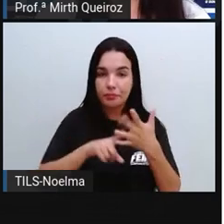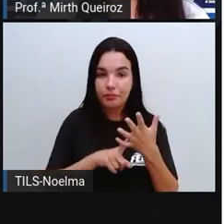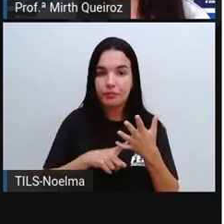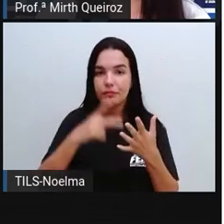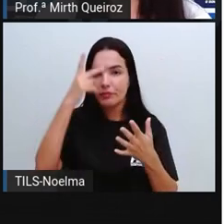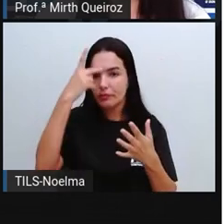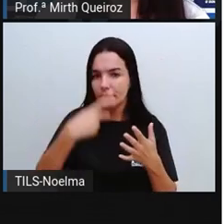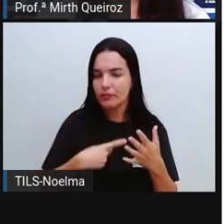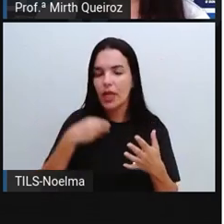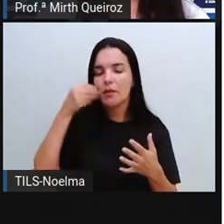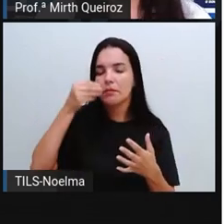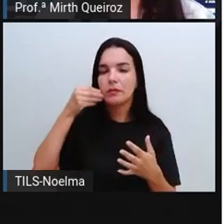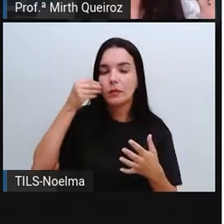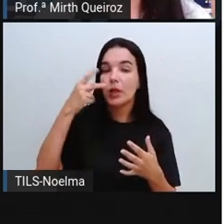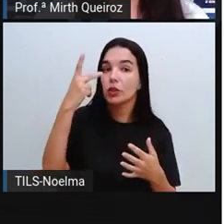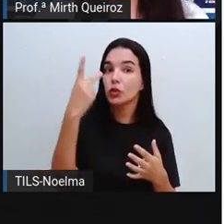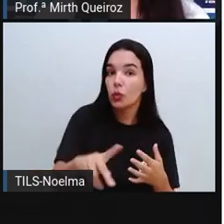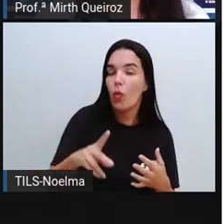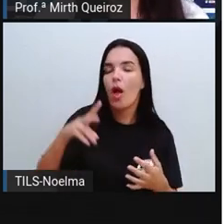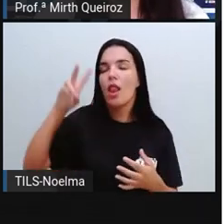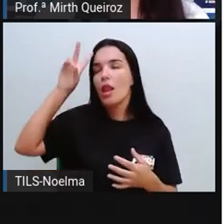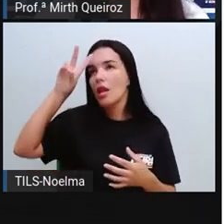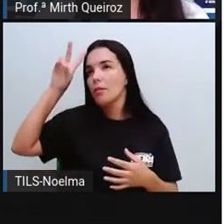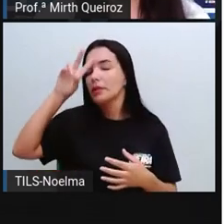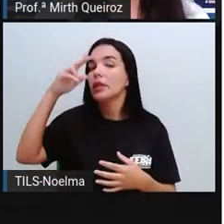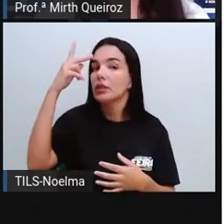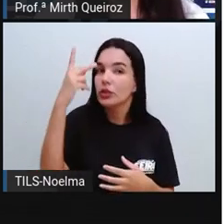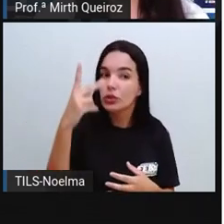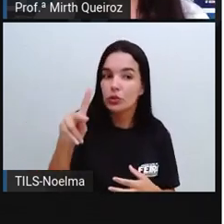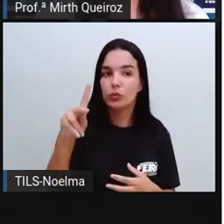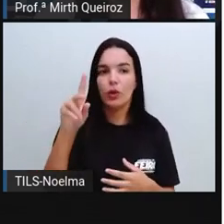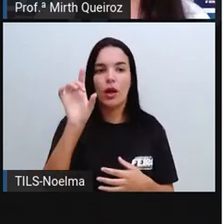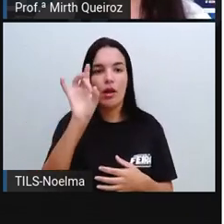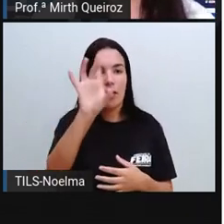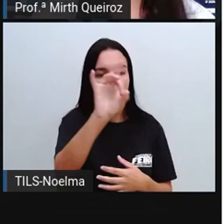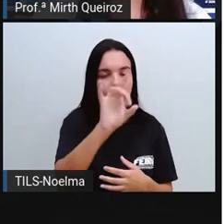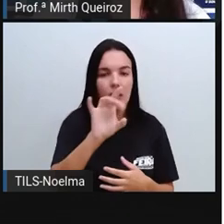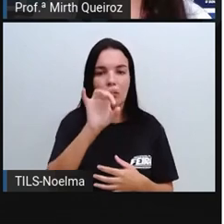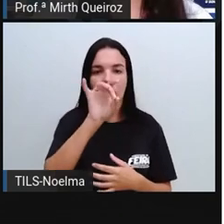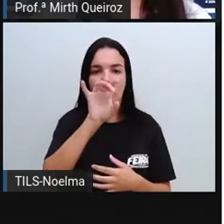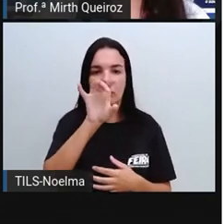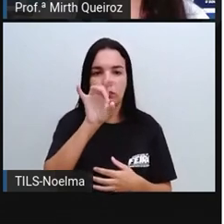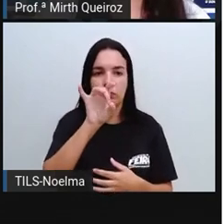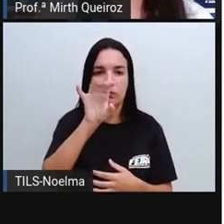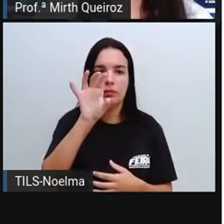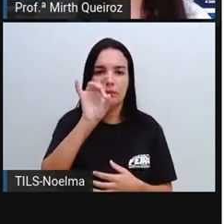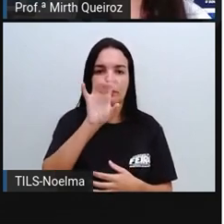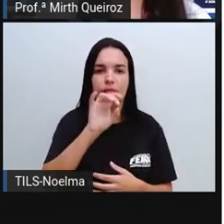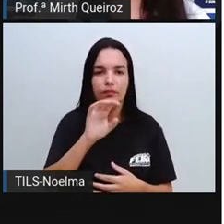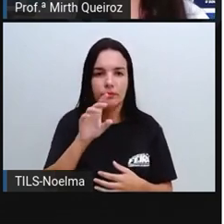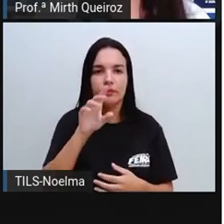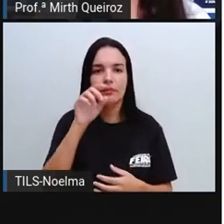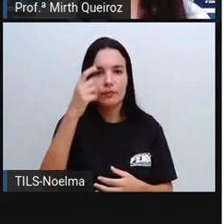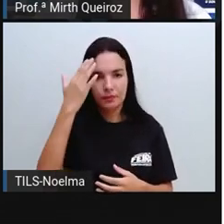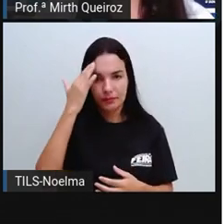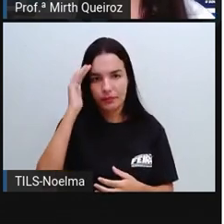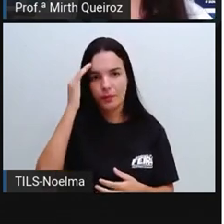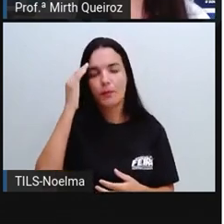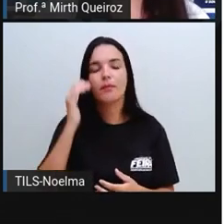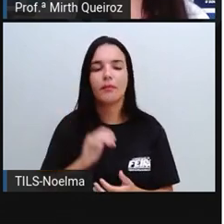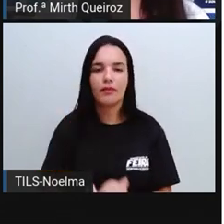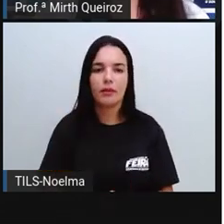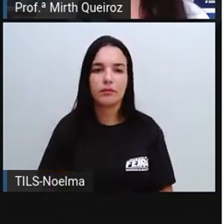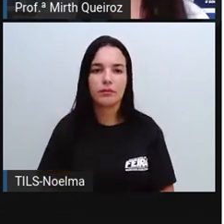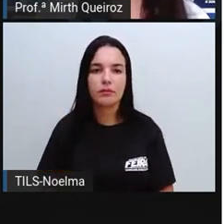pessoais, lembranças, memórias. Como a gente viu lá no início da nossa aula, né? Um vídeo sobre memórias, alguém lembrando sobre algo